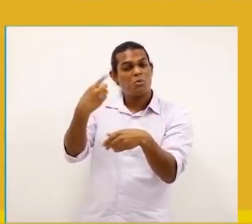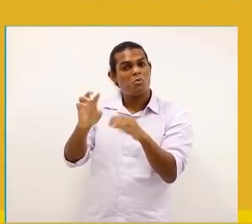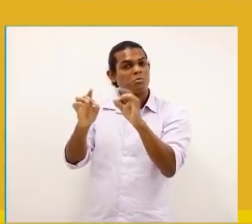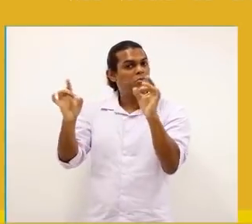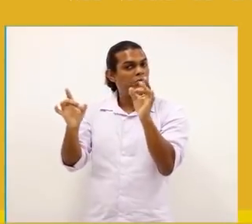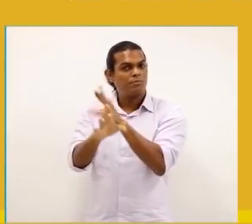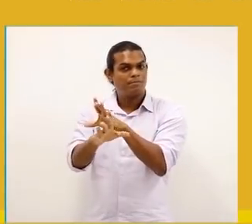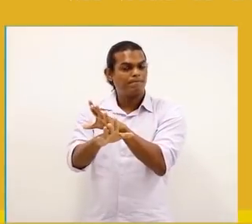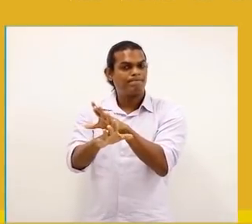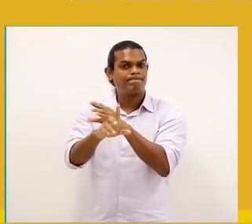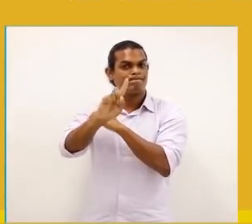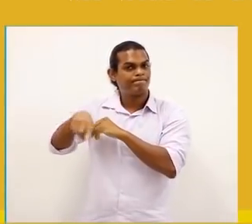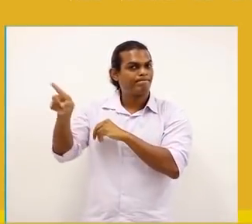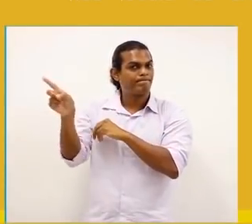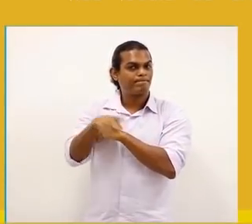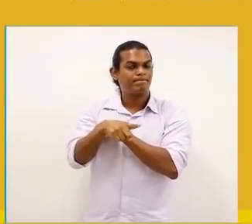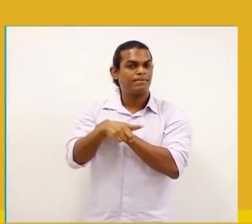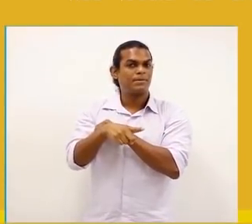cumprimento dessas normas.